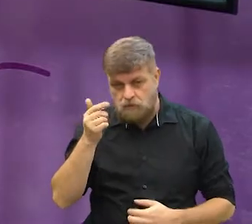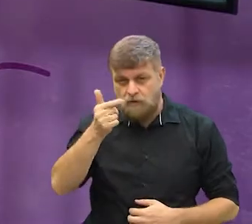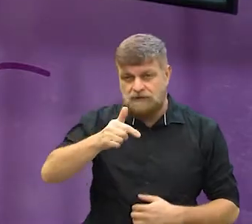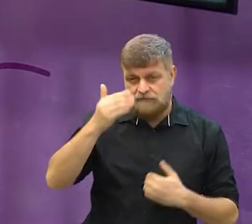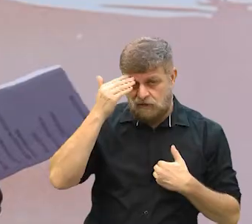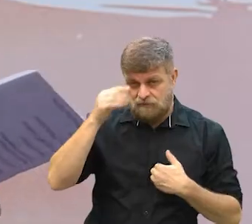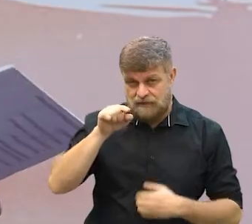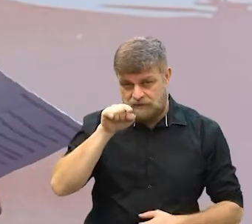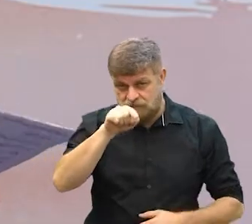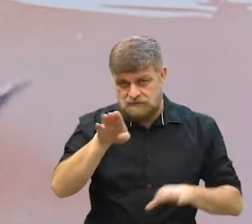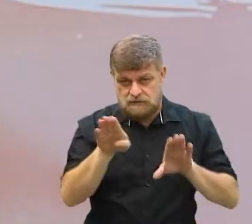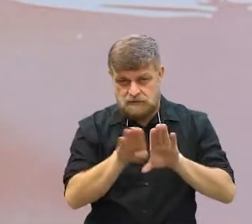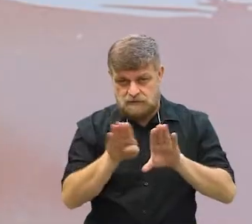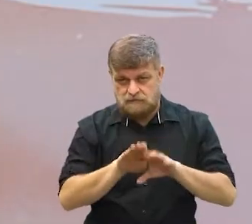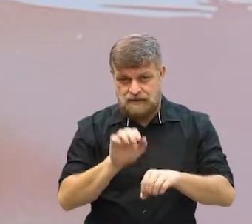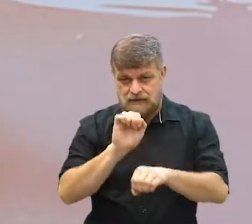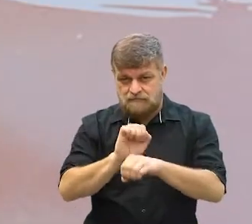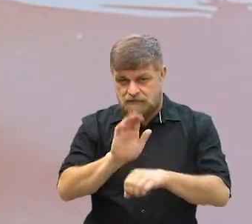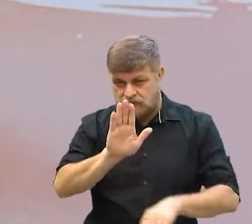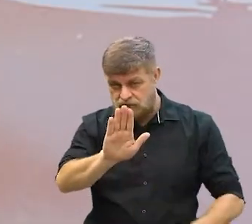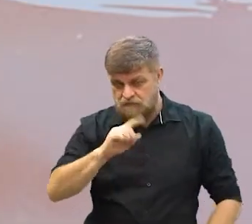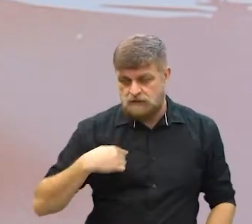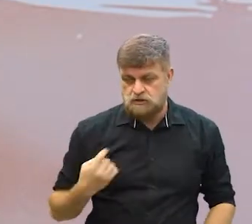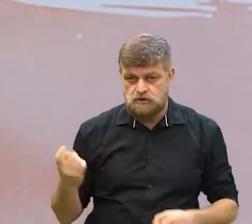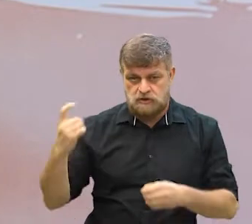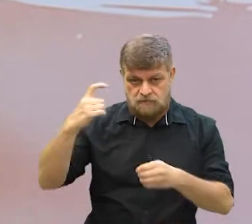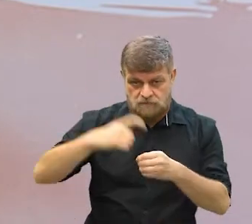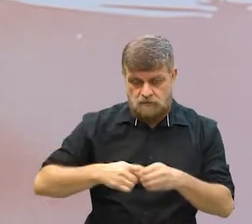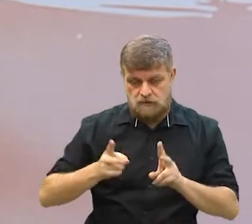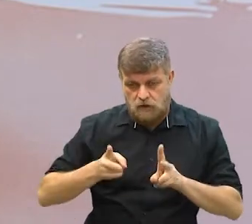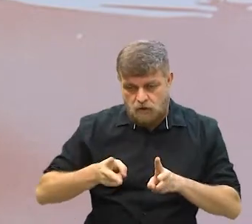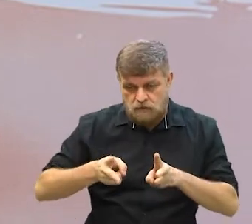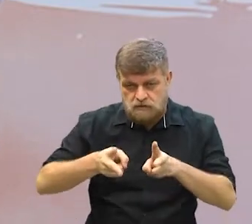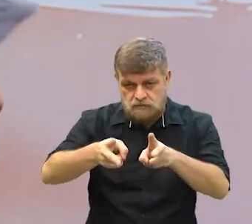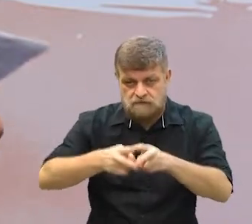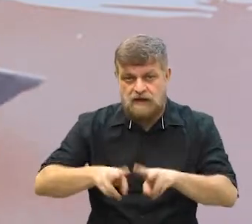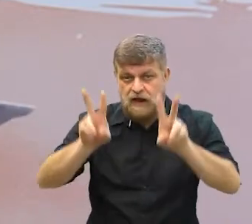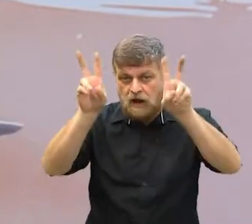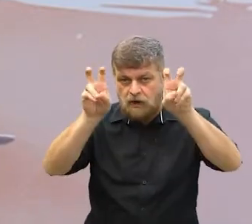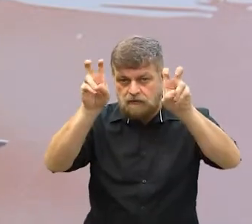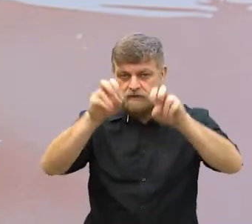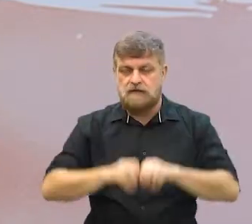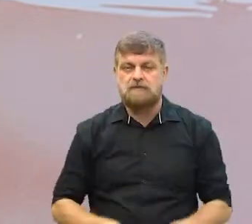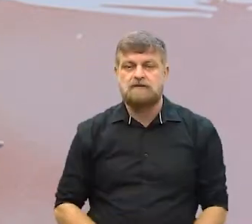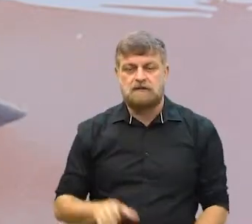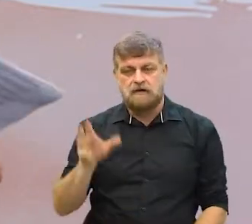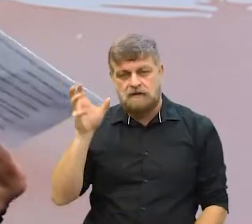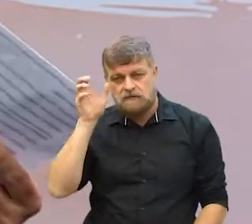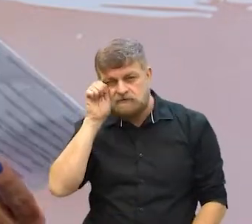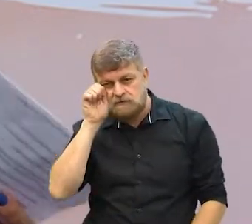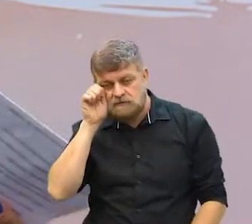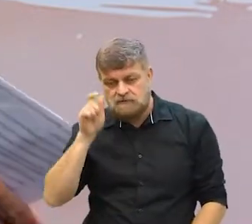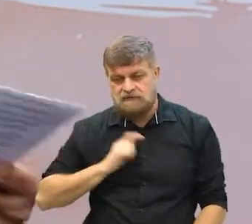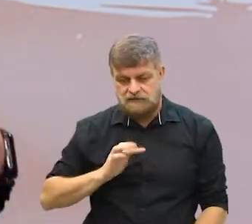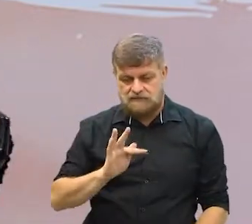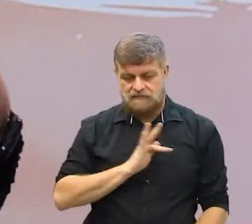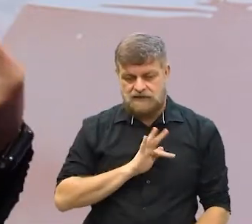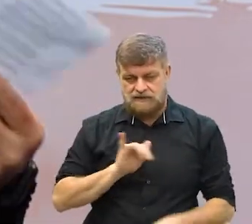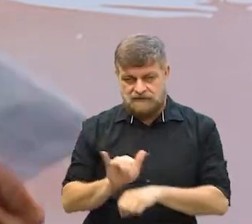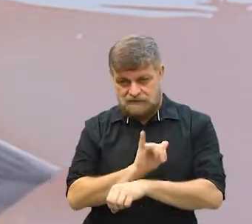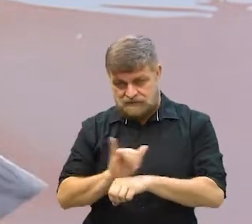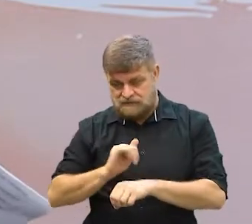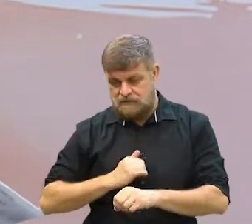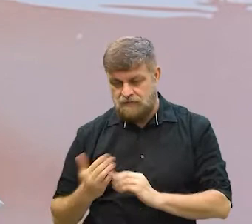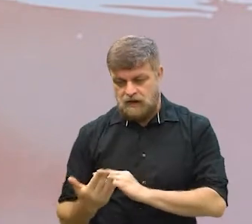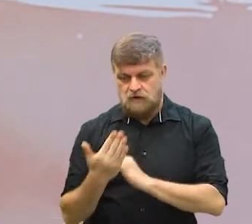mais uma vez, muito obrigada. E você não saia daí, porque a gente vai continuar falando, sim, sobre sono. Agora, com